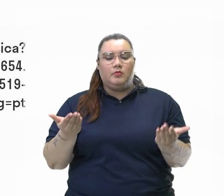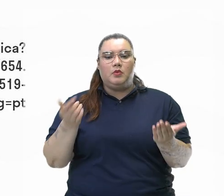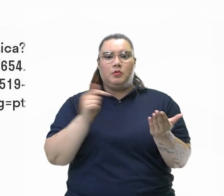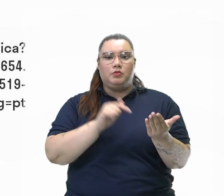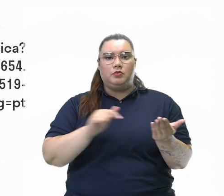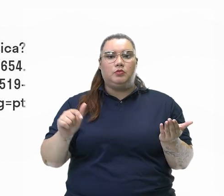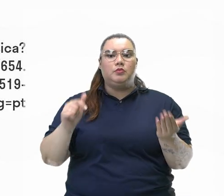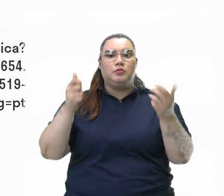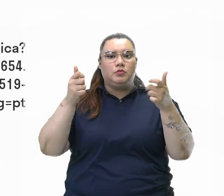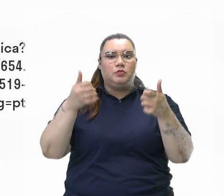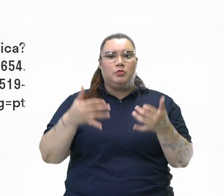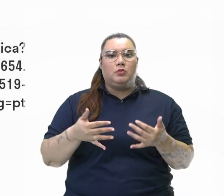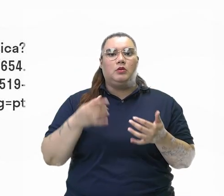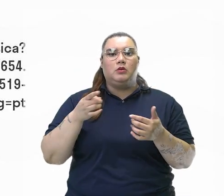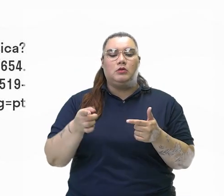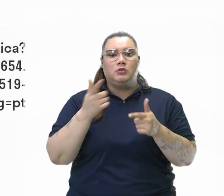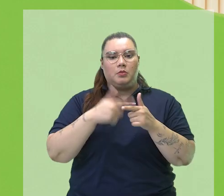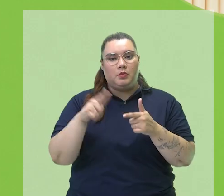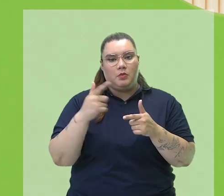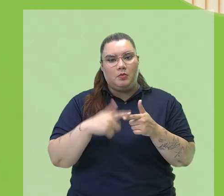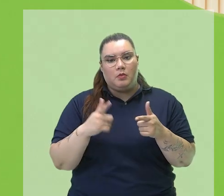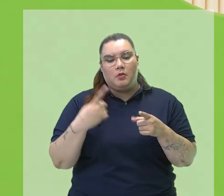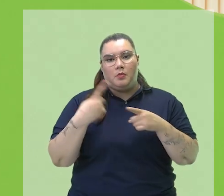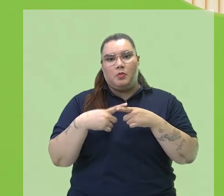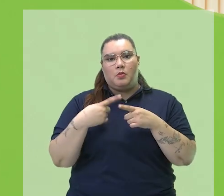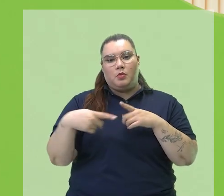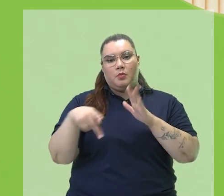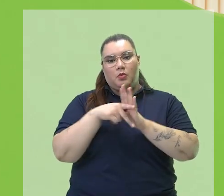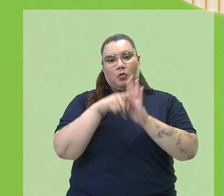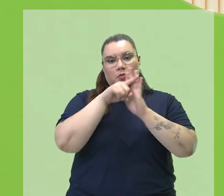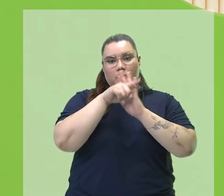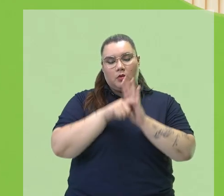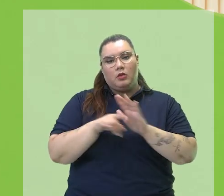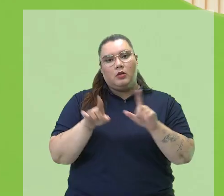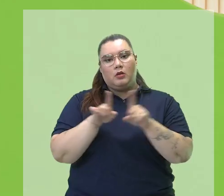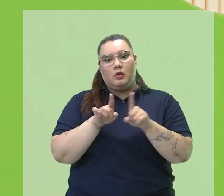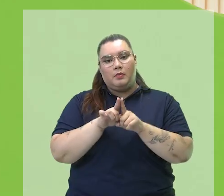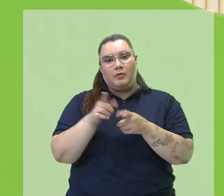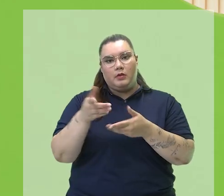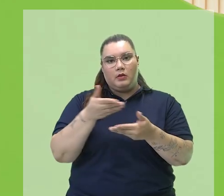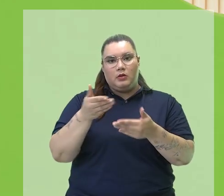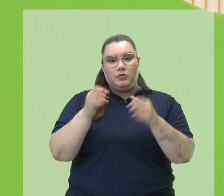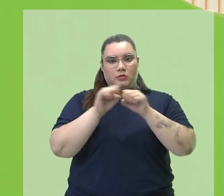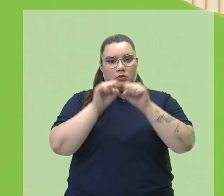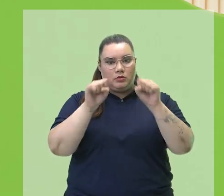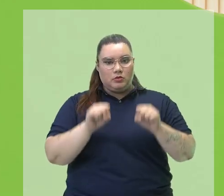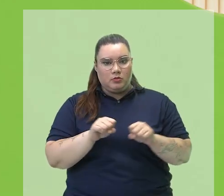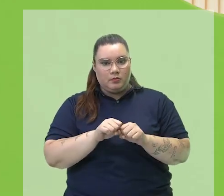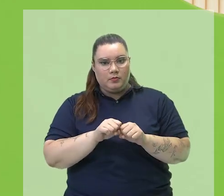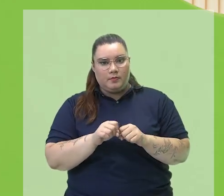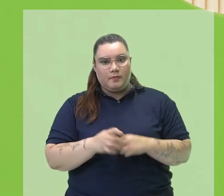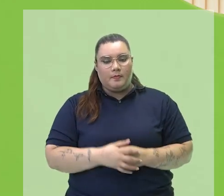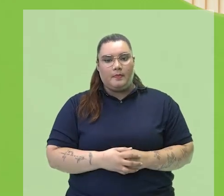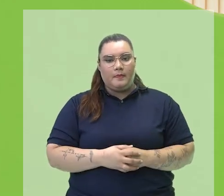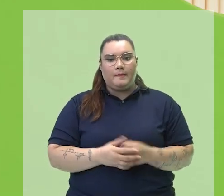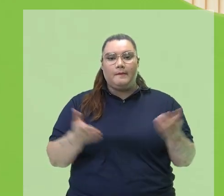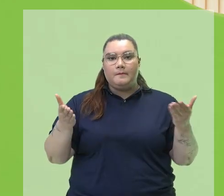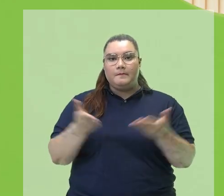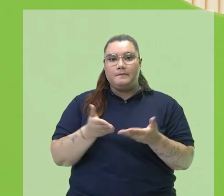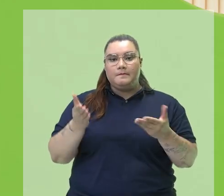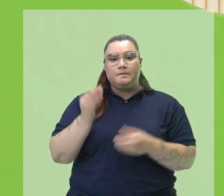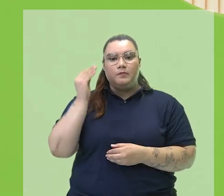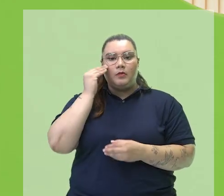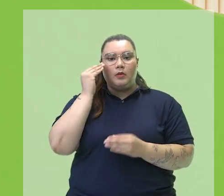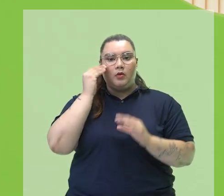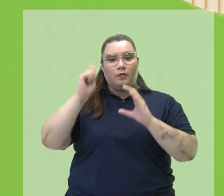aí, salientando que esse problema da medição é porque o próprio pesquisador também interage com o sistema. Pessoal, a gente